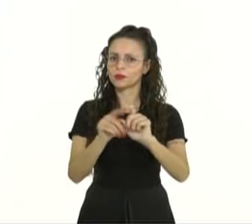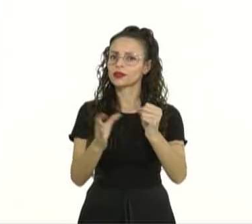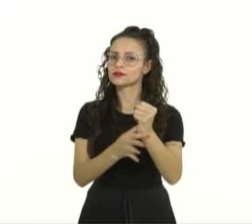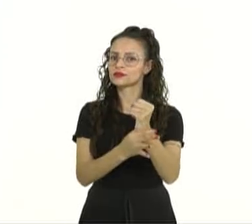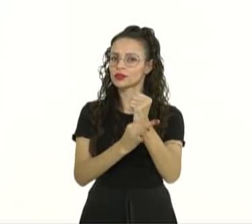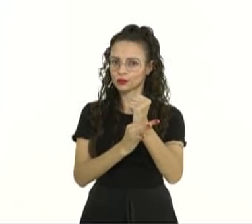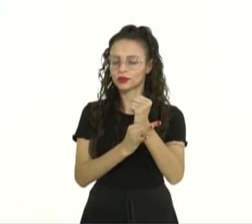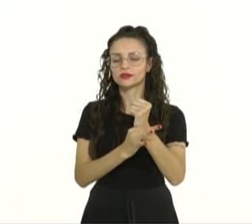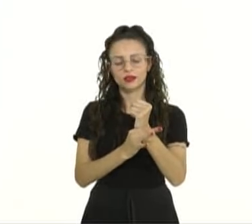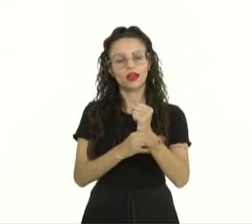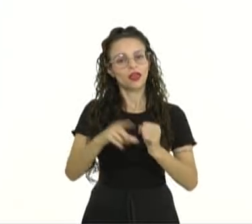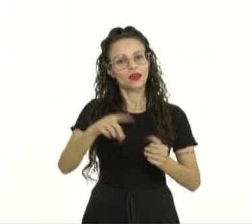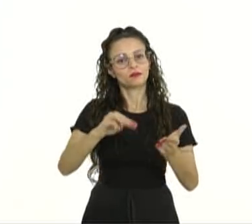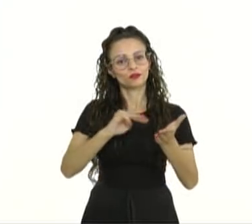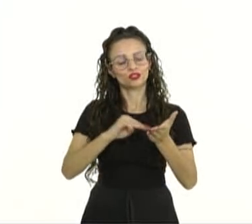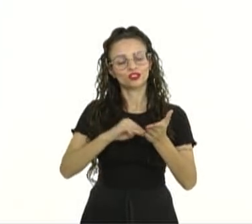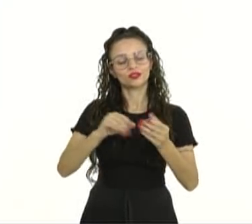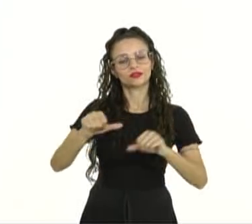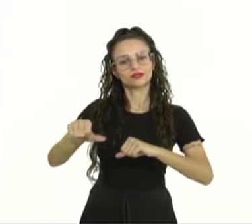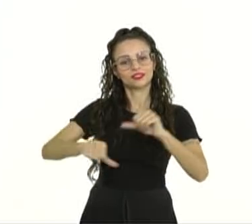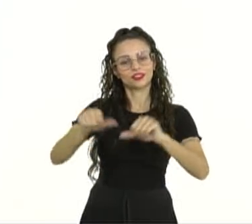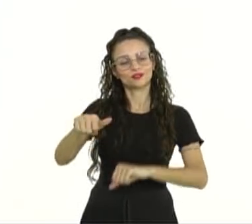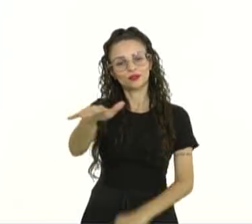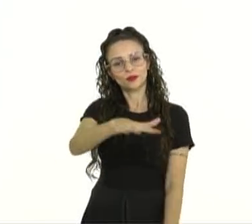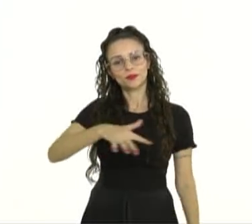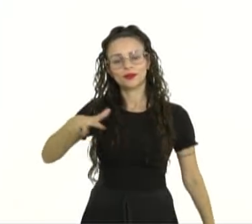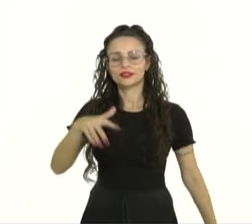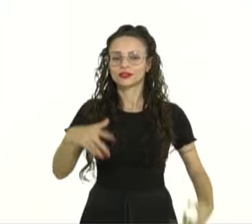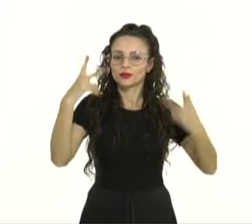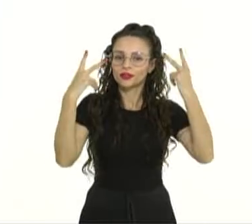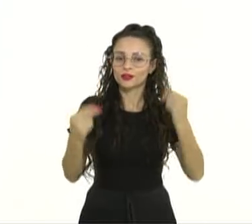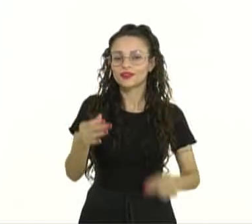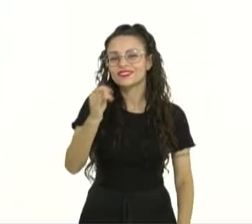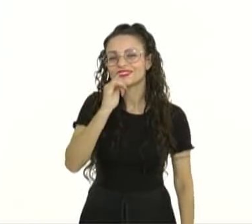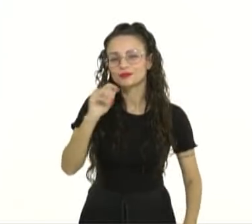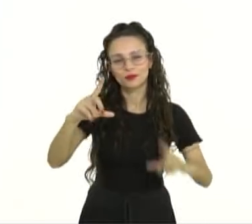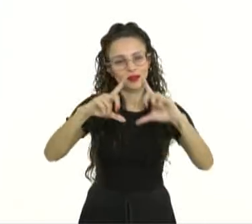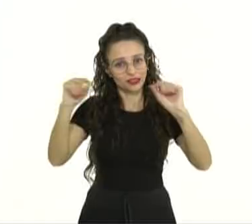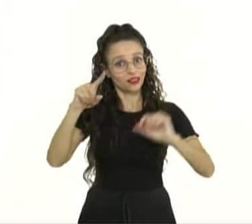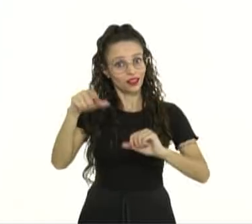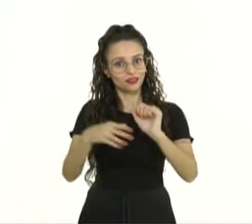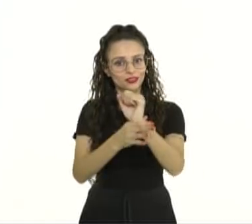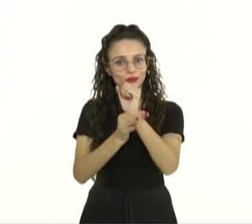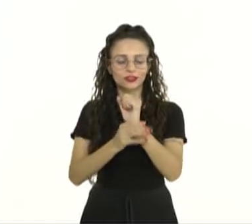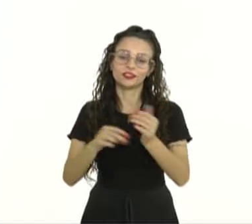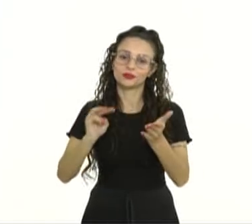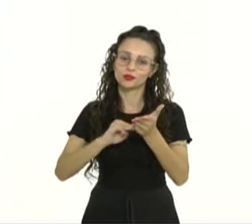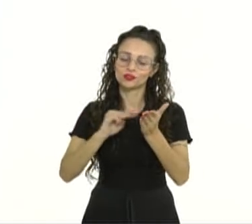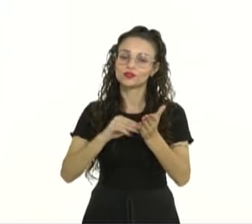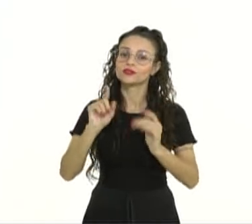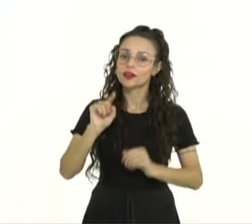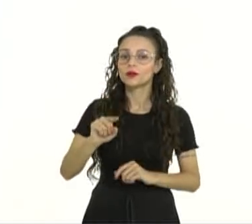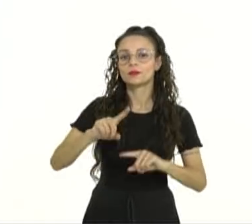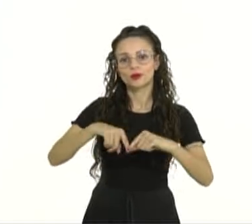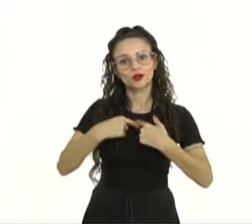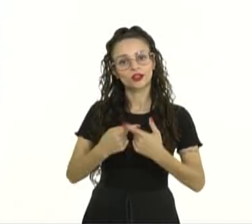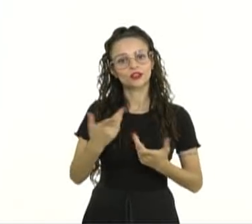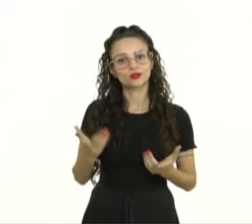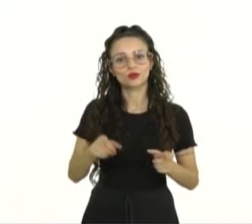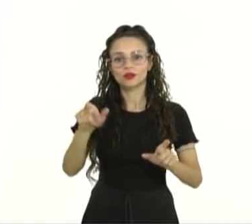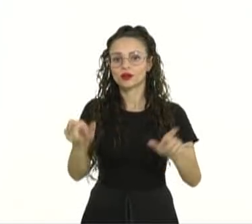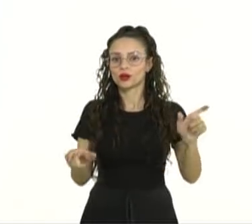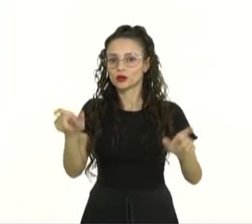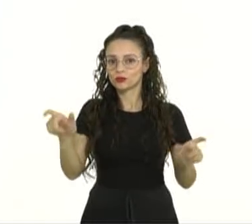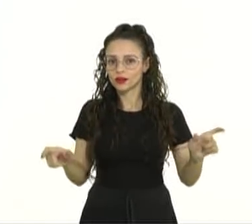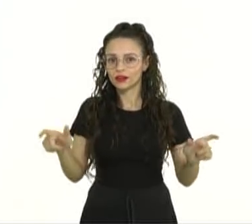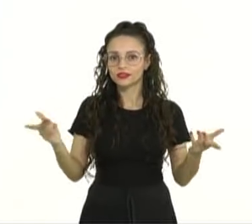né? São motivos de transformações, como o professor Roberto viu, a questão de Brasília. São um dos motivadores para o homem, o ser humano,